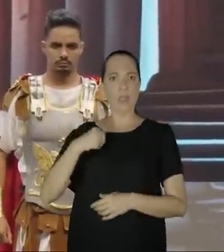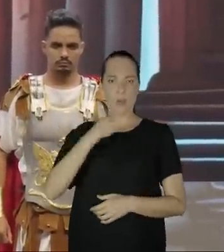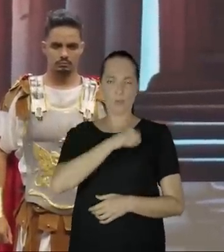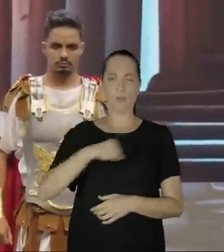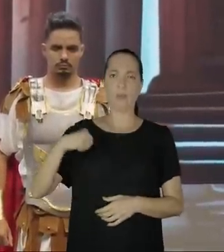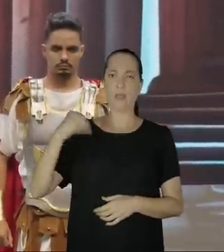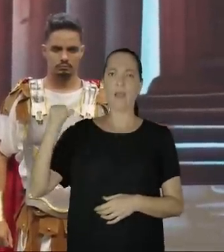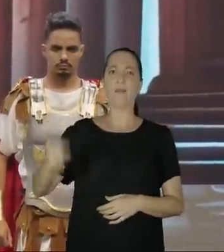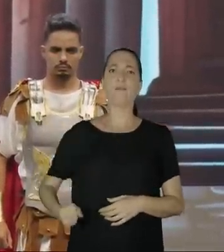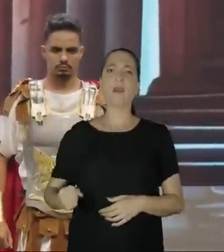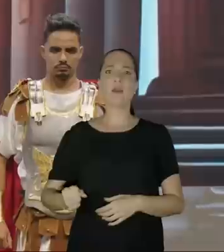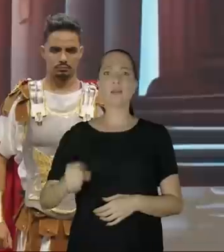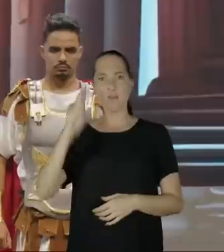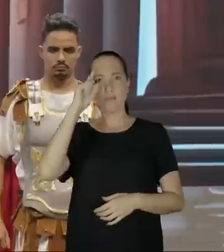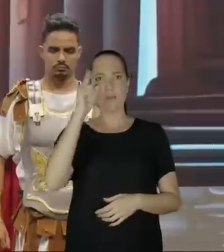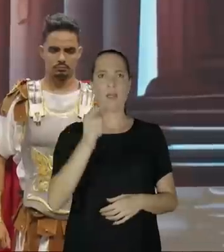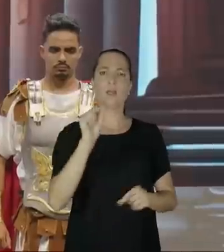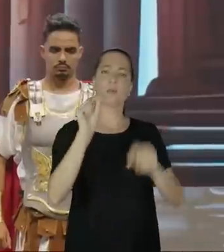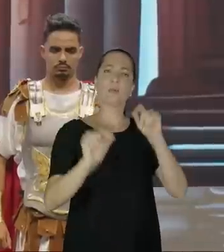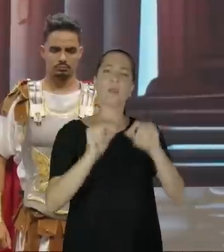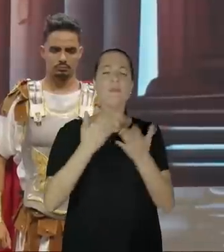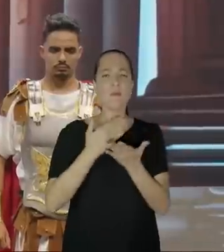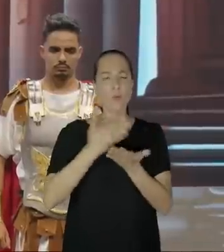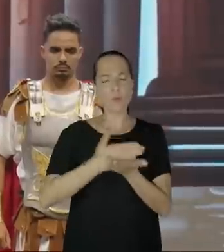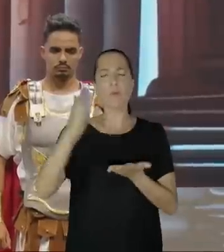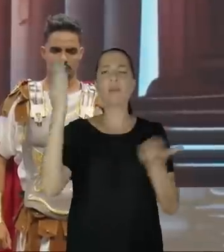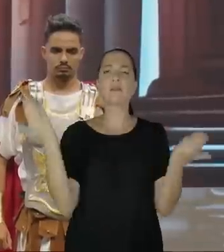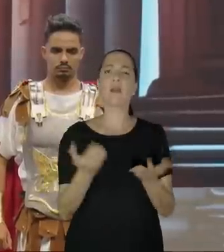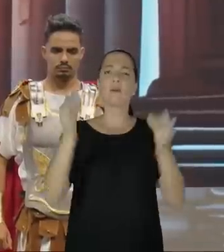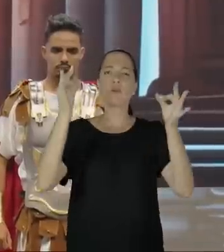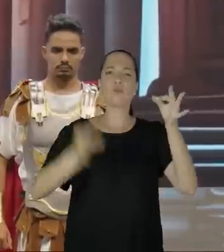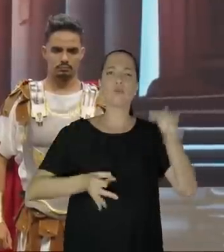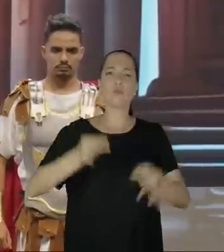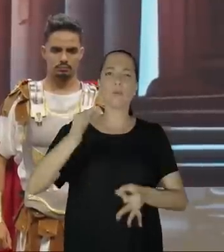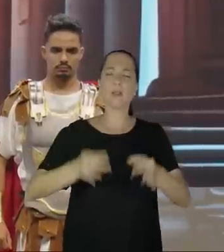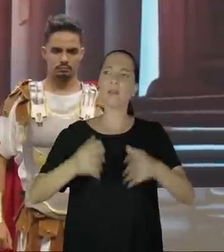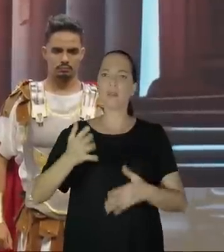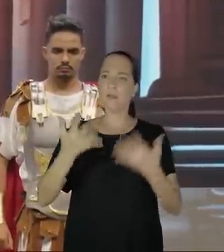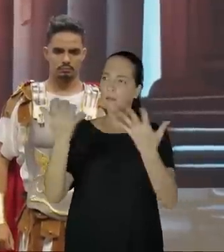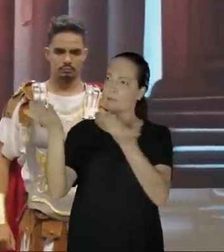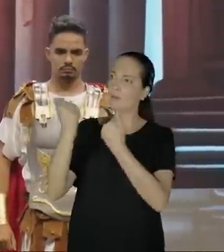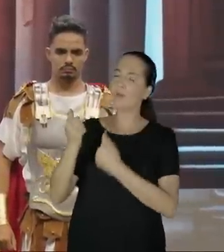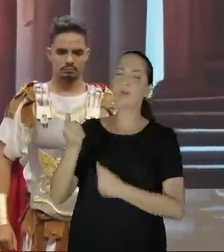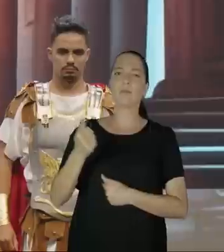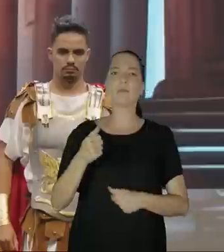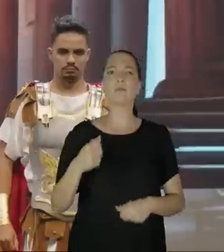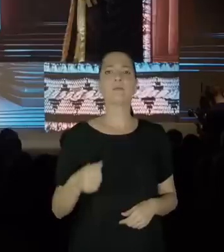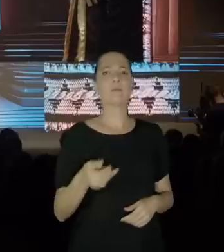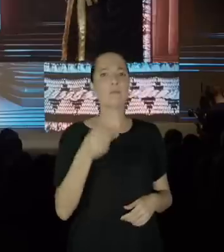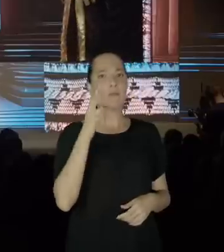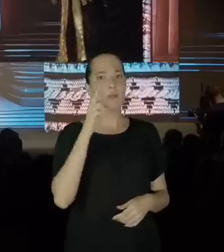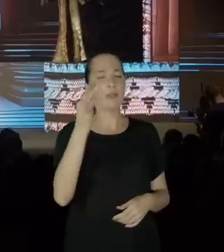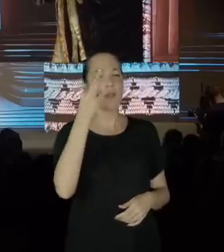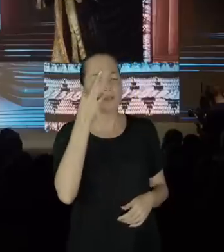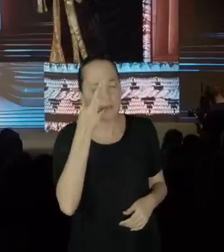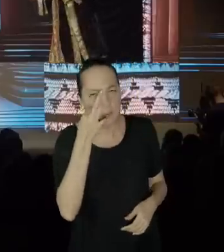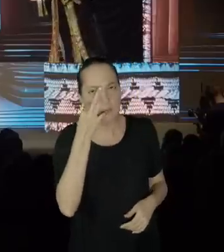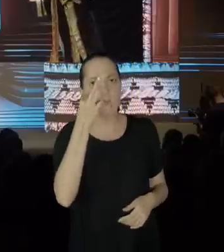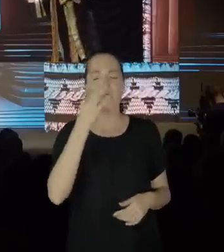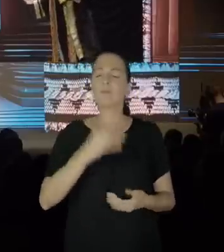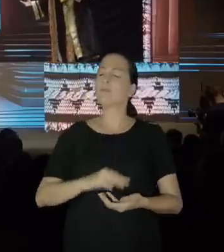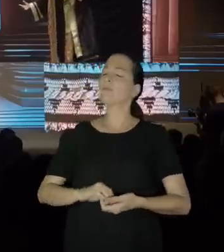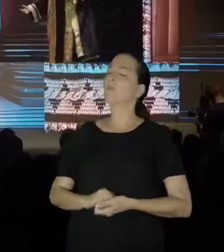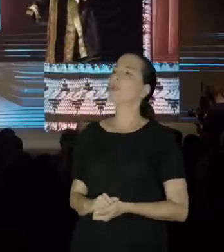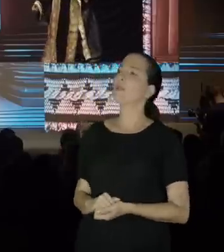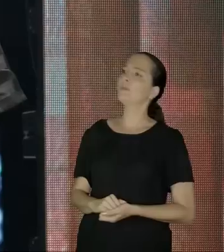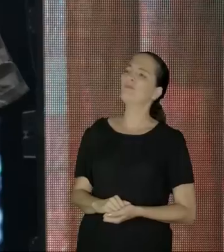Caifás, ordeno que comece o julgamento. Vamos ouvir as testemunhas. Meu sumo sacerdote